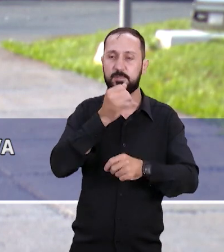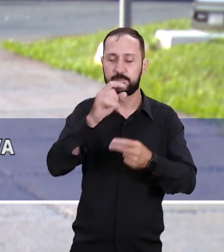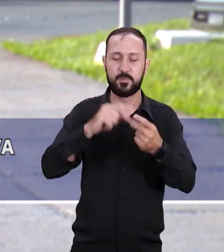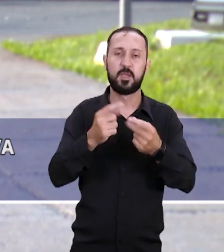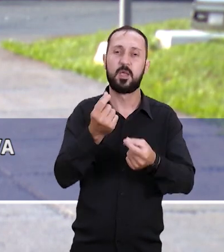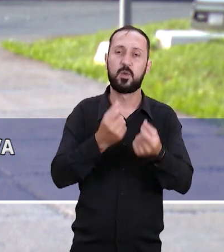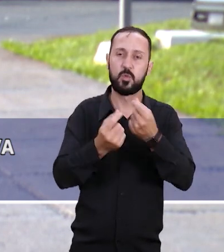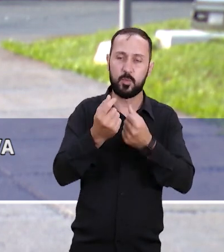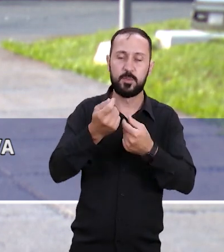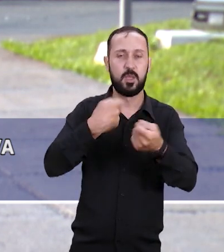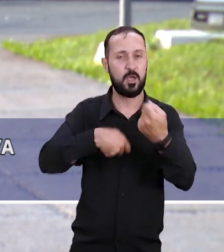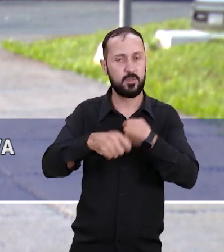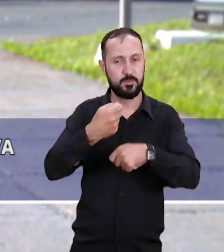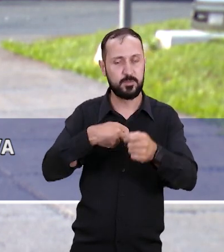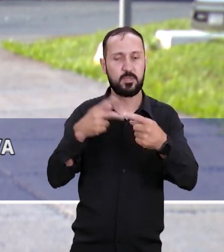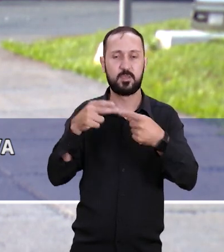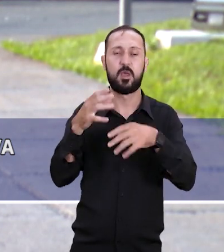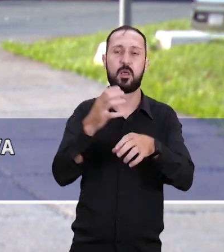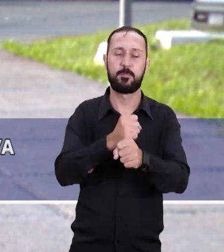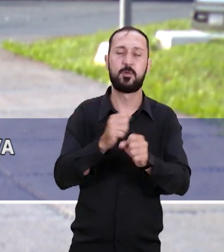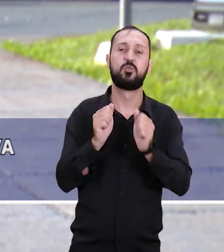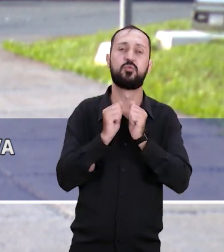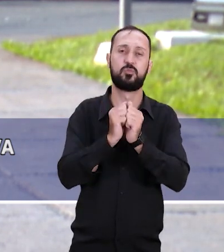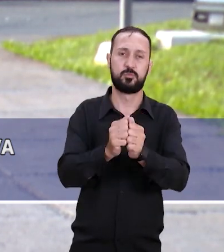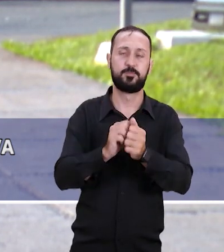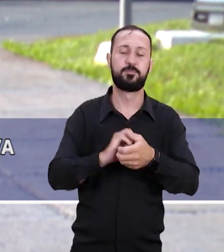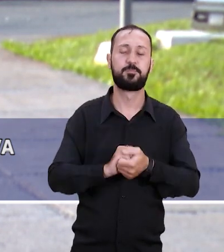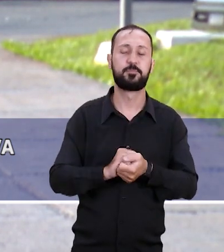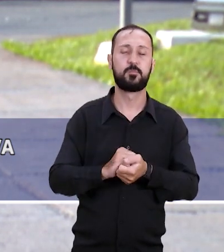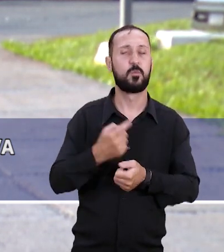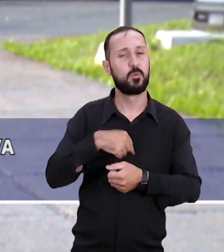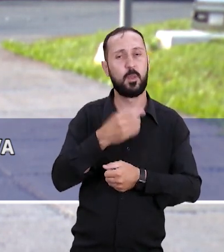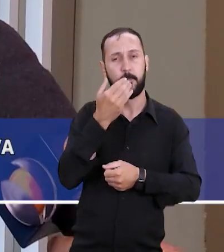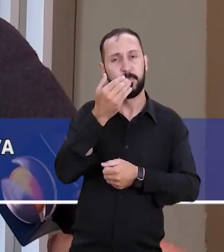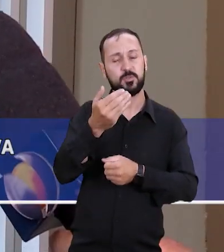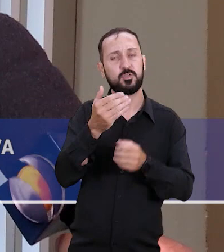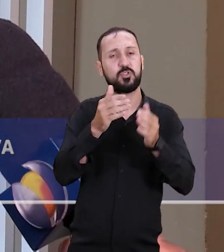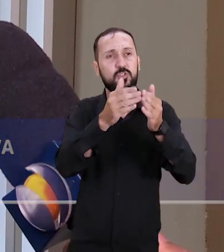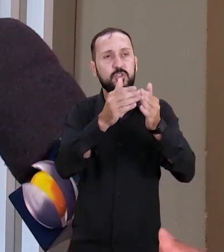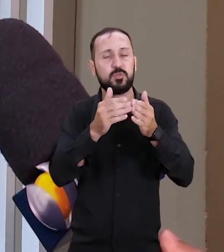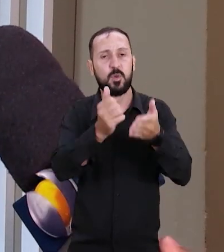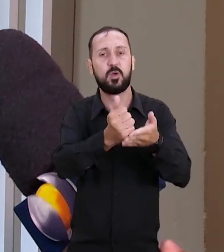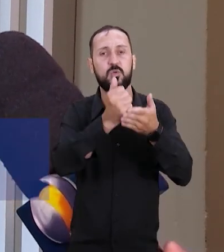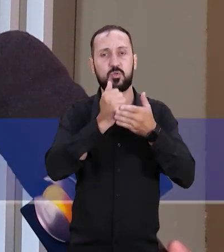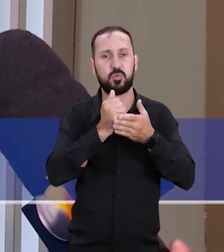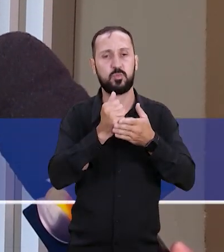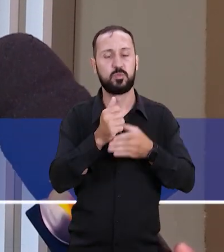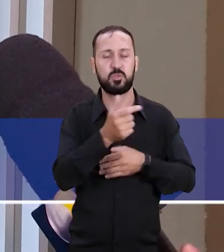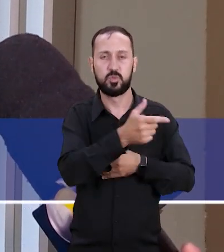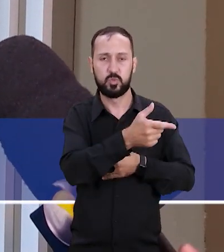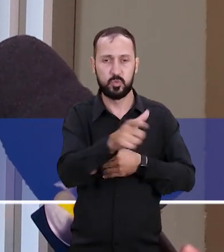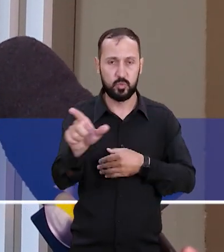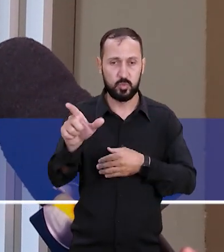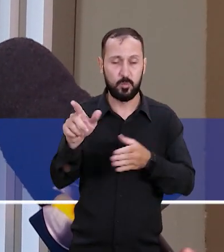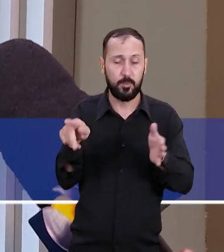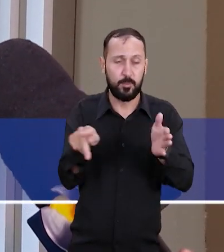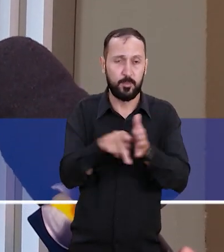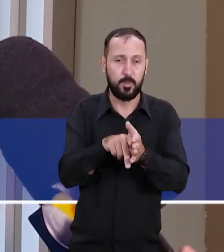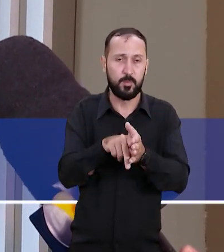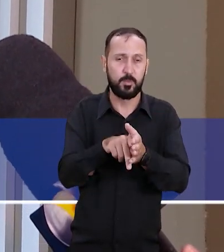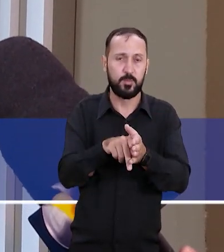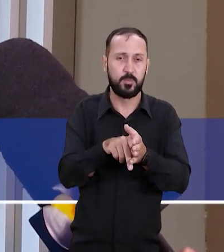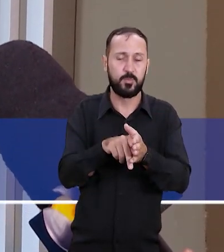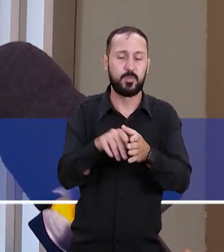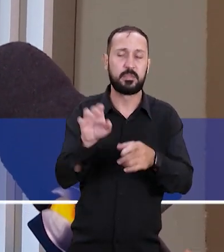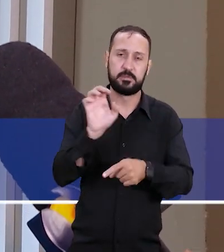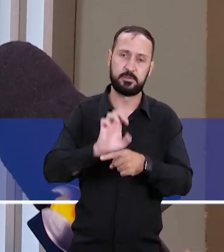engenharia elétrica, economia e contabilidade nessa força-tarefa. Nós pedimos ajuda dos